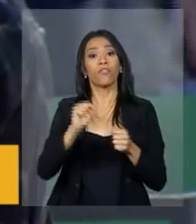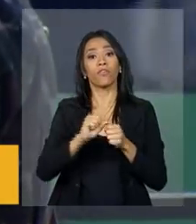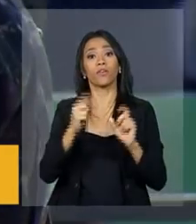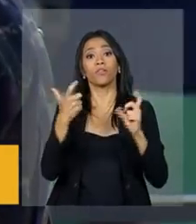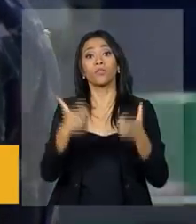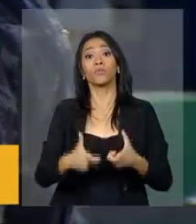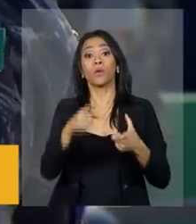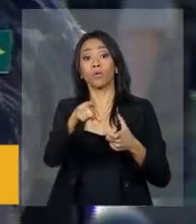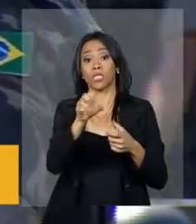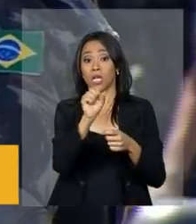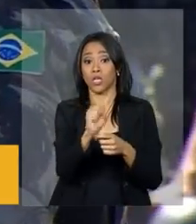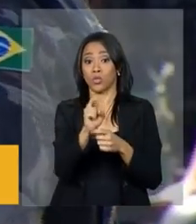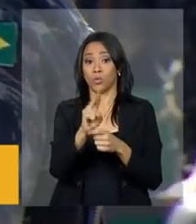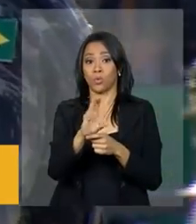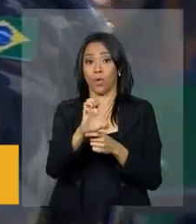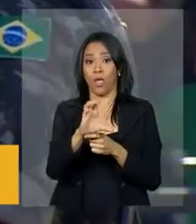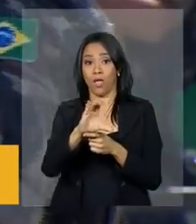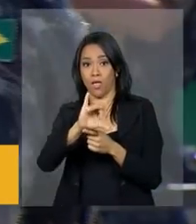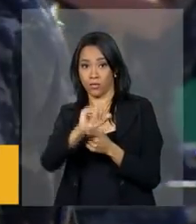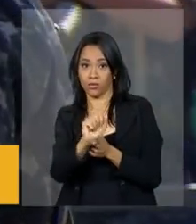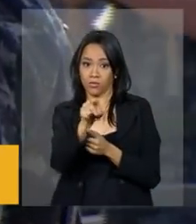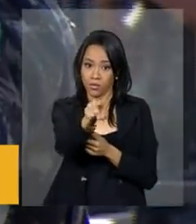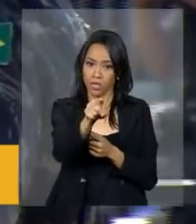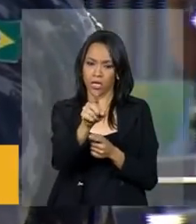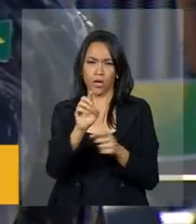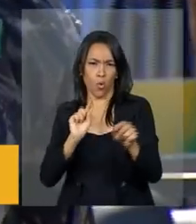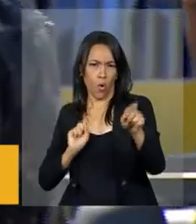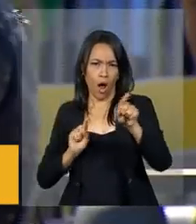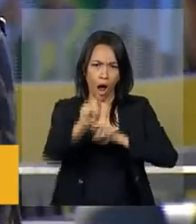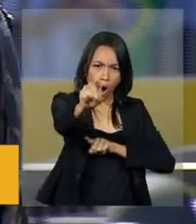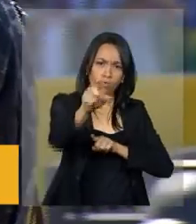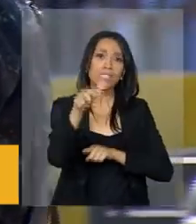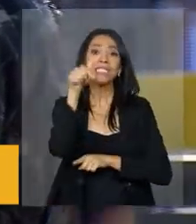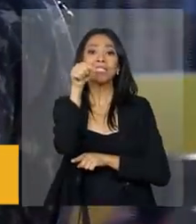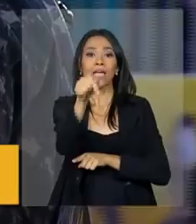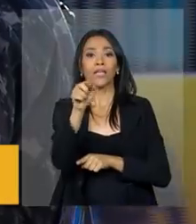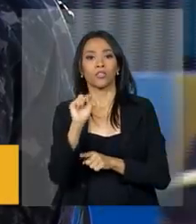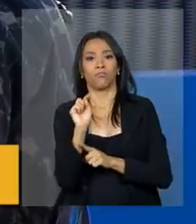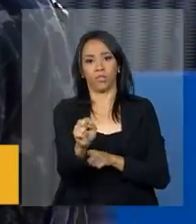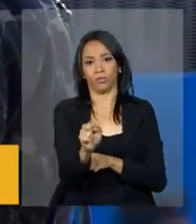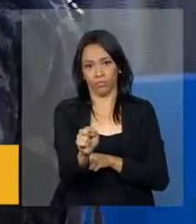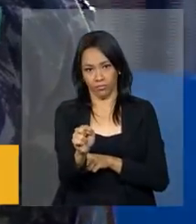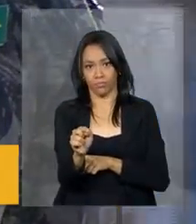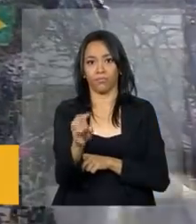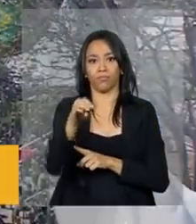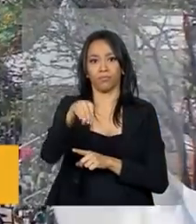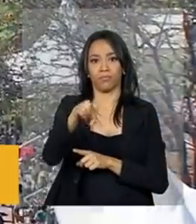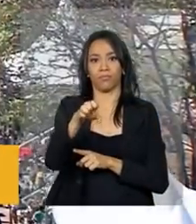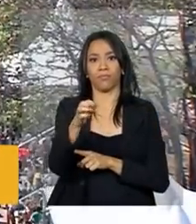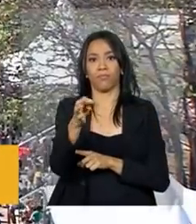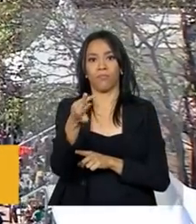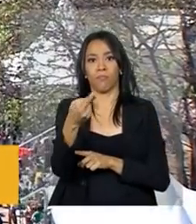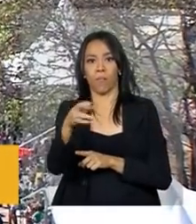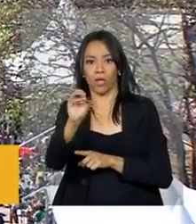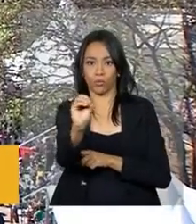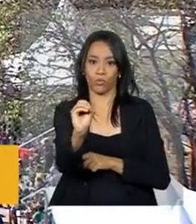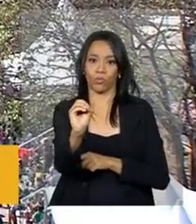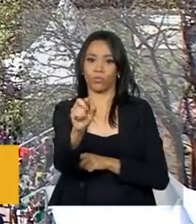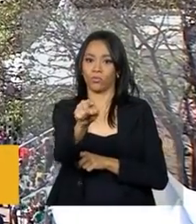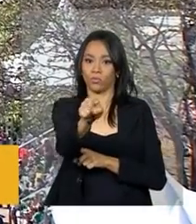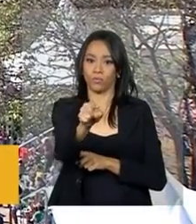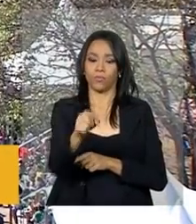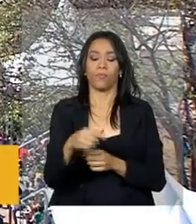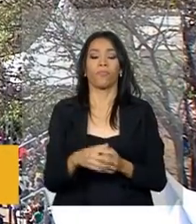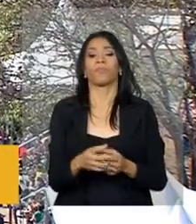recentemente adquiridos também, com alvos até 7 mil metros. E são esses lançadores que nós estamos vendo agora? Esse lançador que nós estamos vendo agora, né?